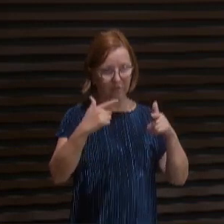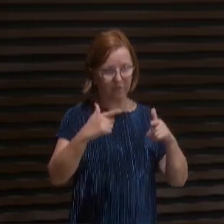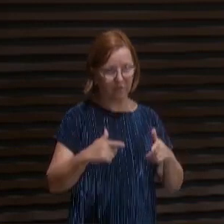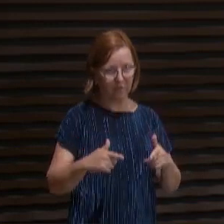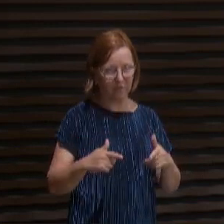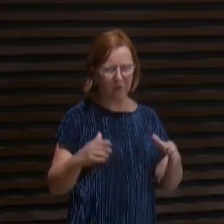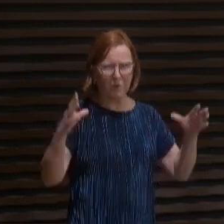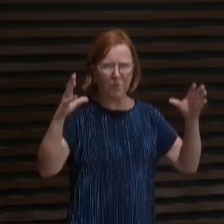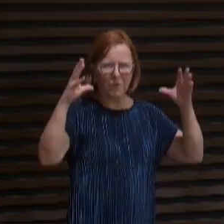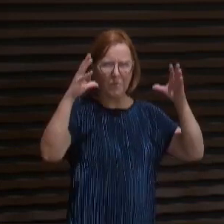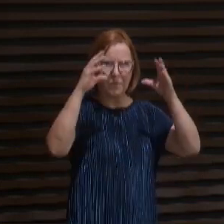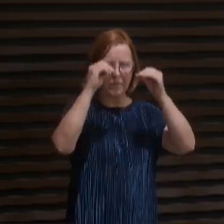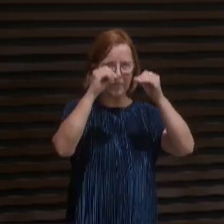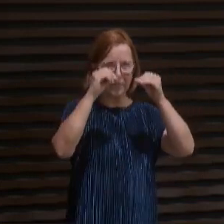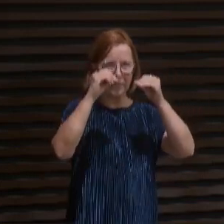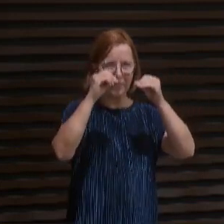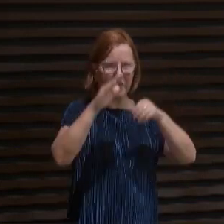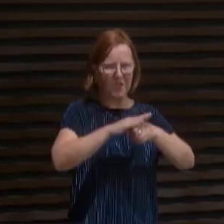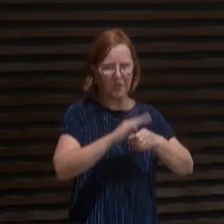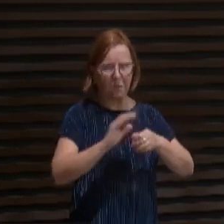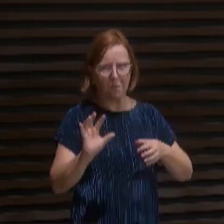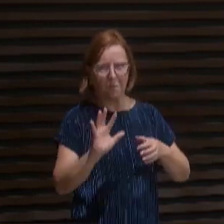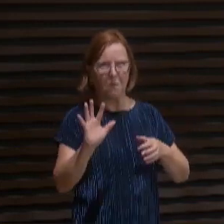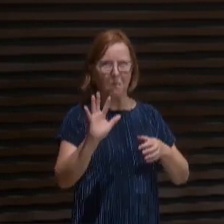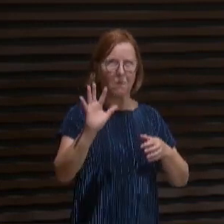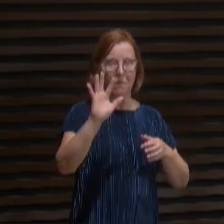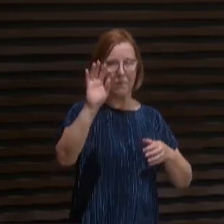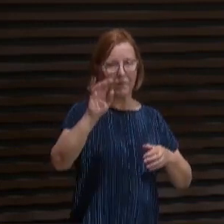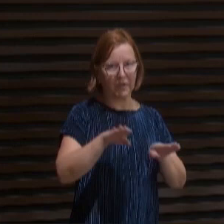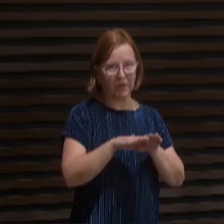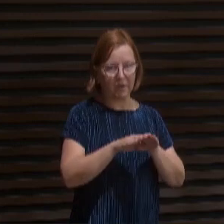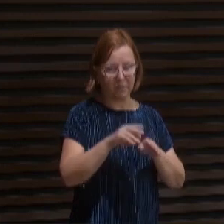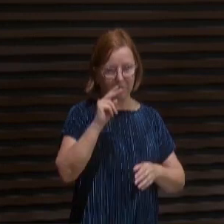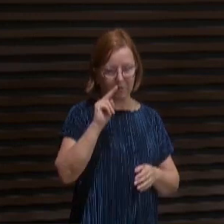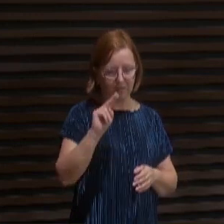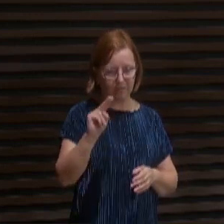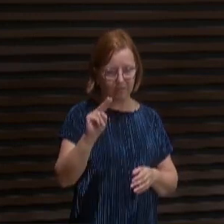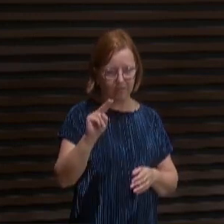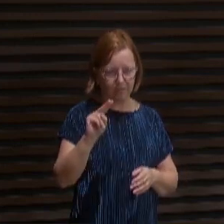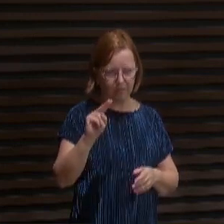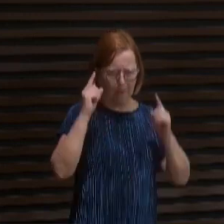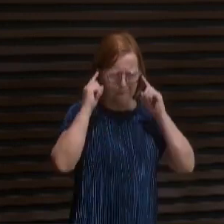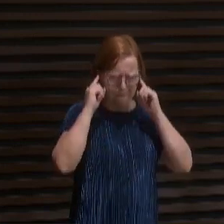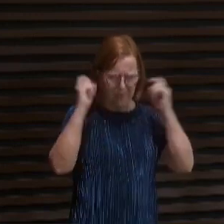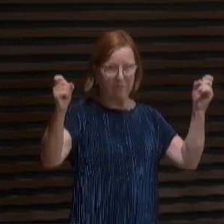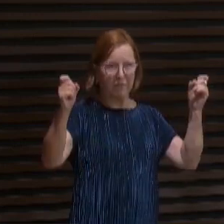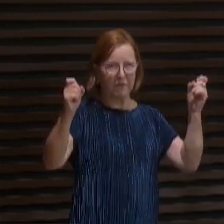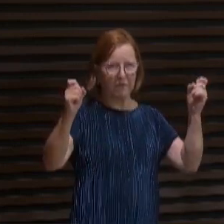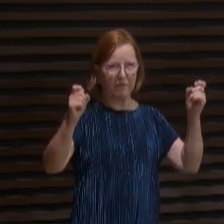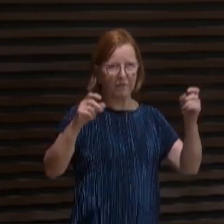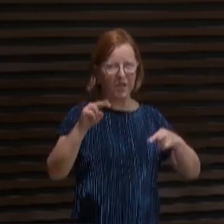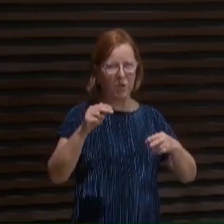muito escuro, cheio de fumaça. E também ouviram um estrondo como um ruído de